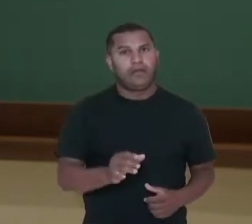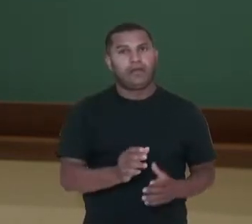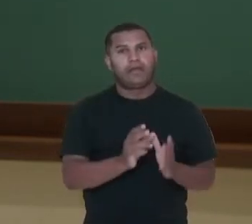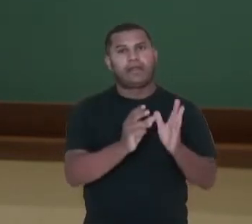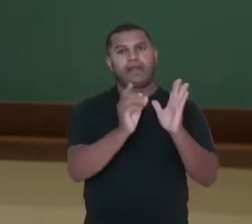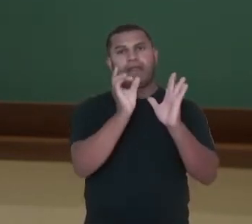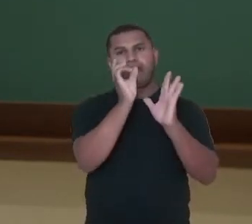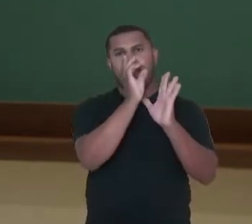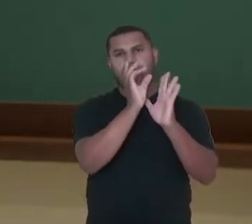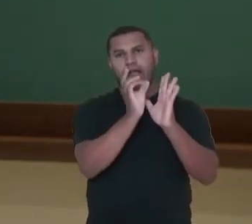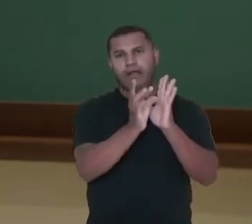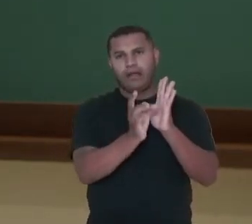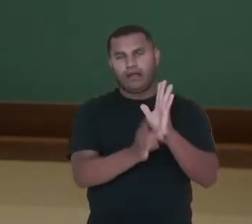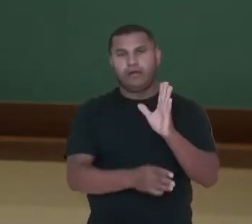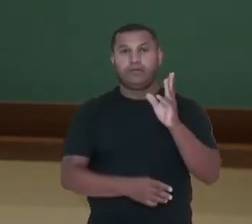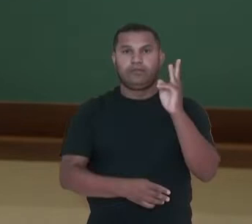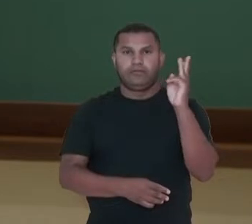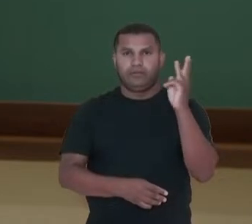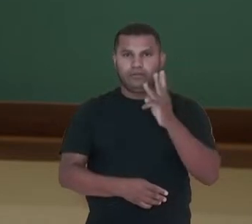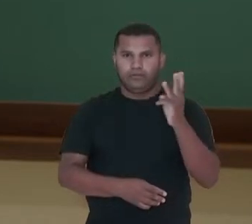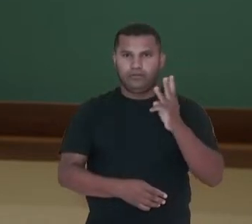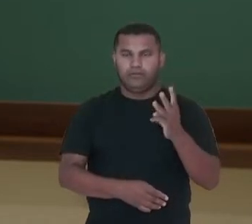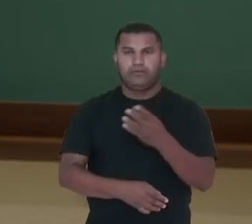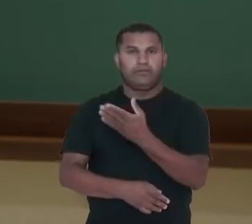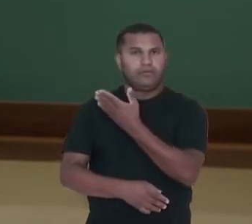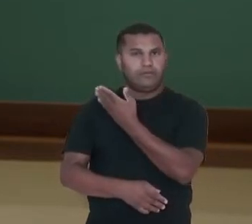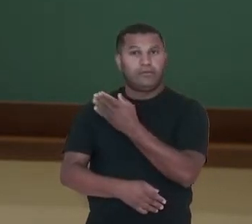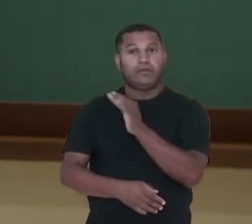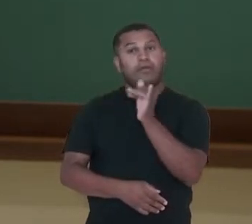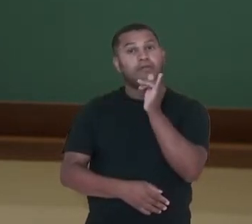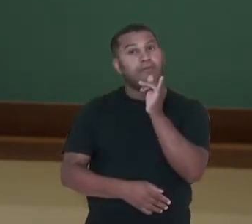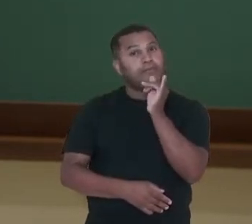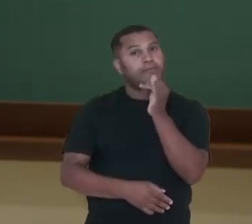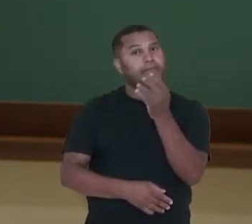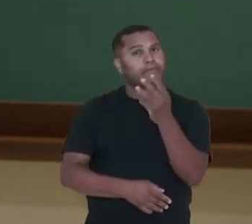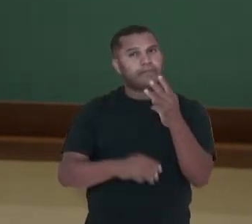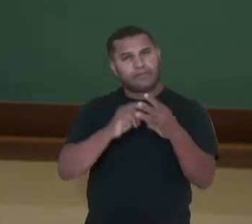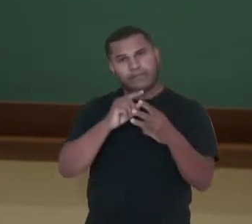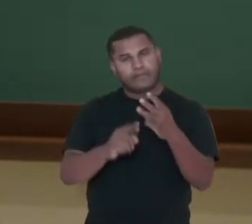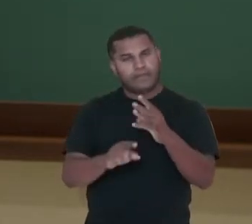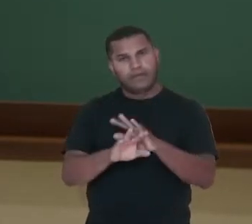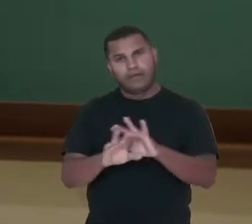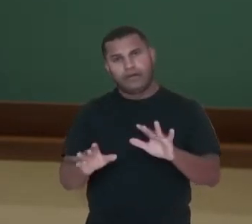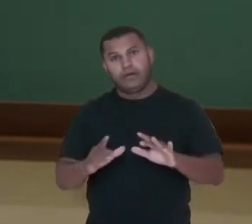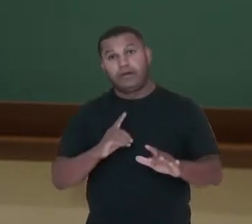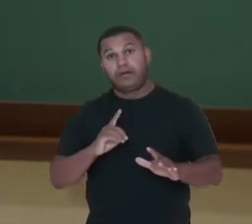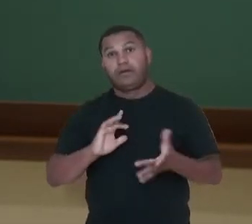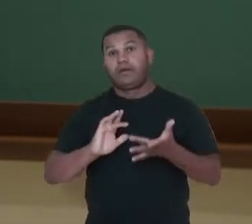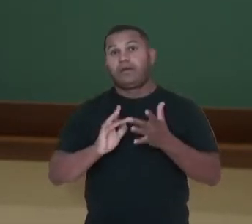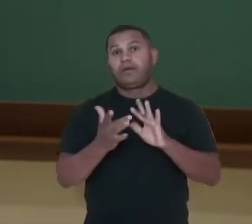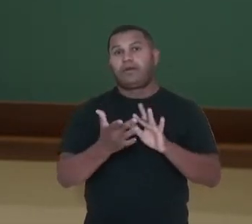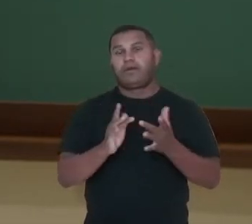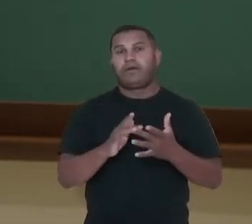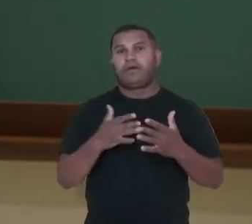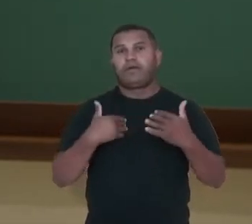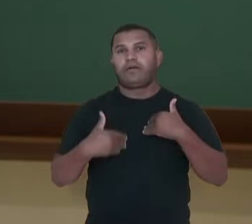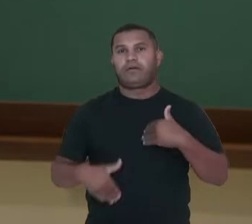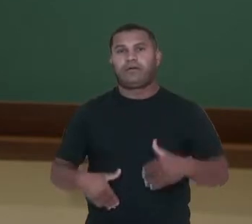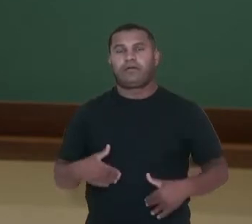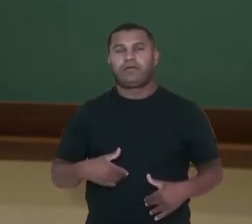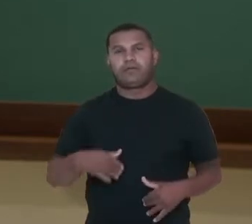organismos aqui, por exemplo, né, alguns exemplos, eles tenham contato conosco, desencadeando